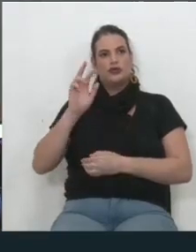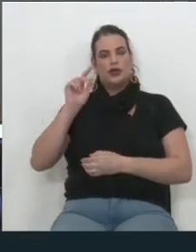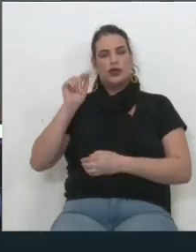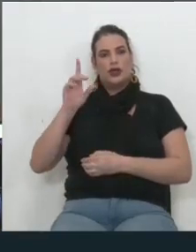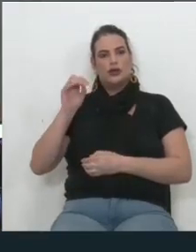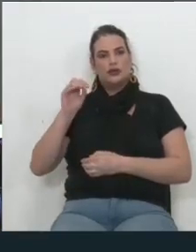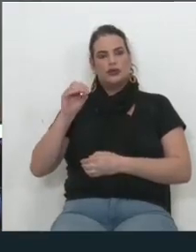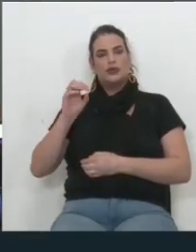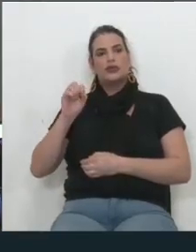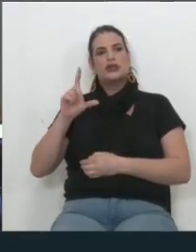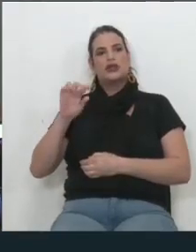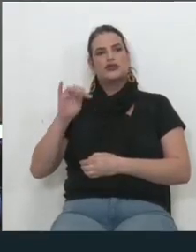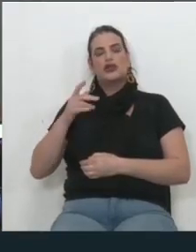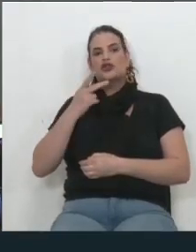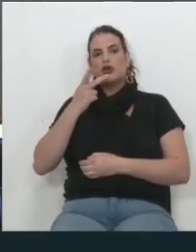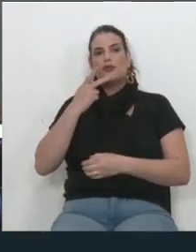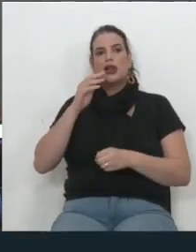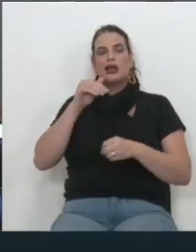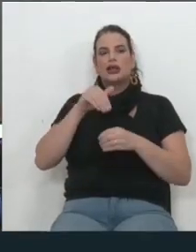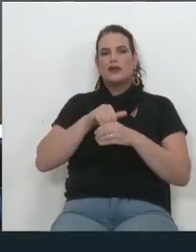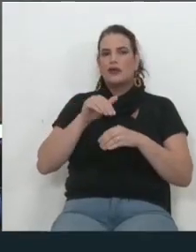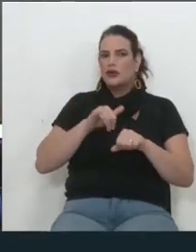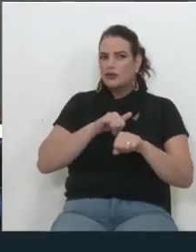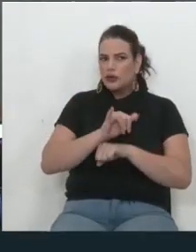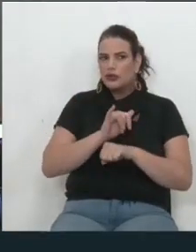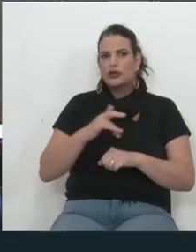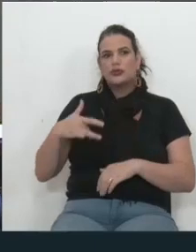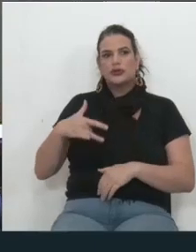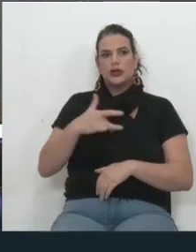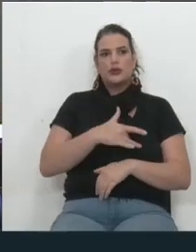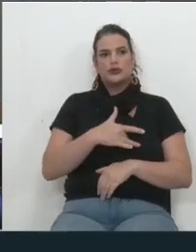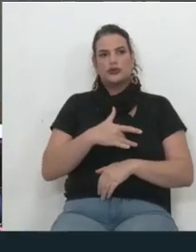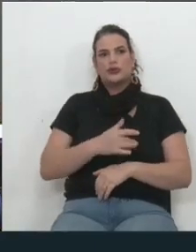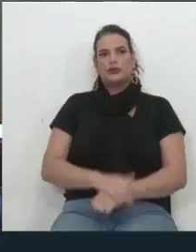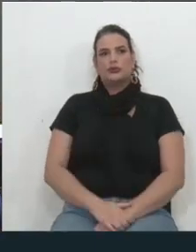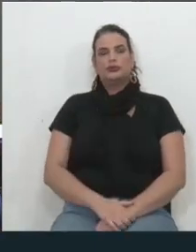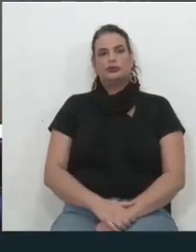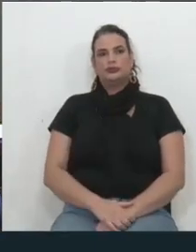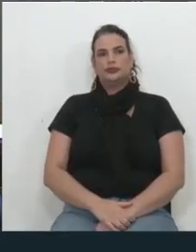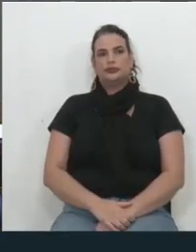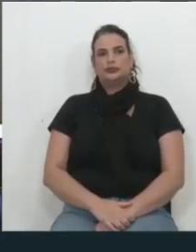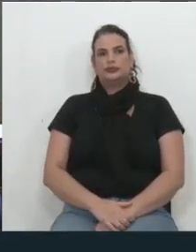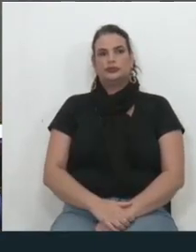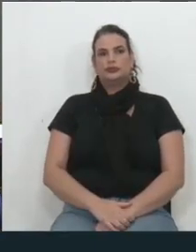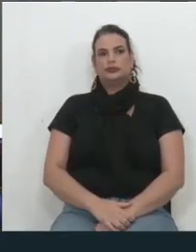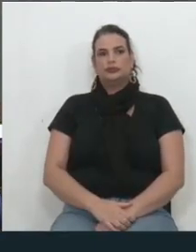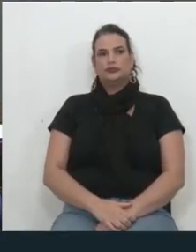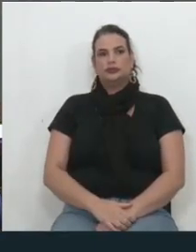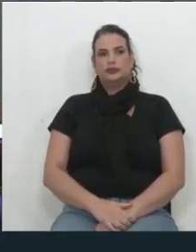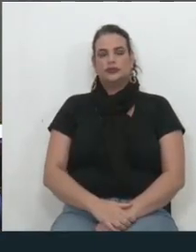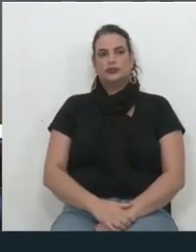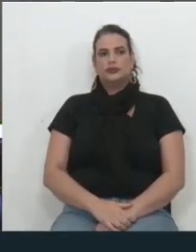justificar a ausência da vereadora Sandra Gilena por motivo de saúde. Registrado, vereador.